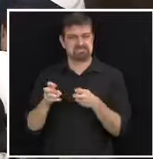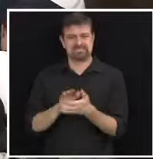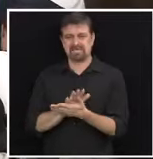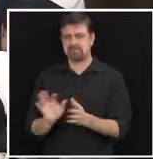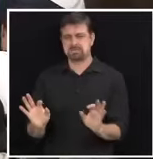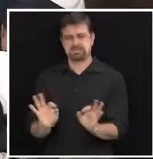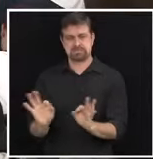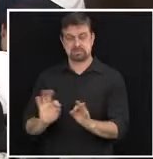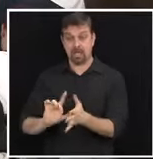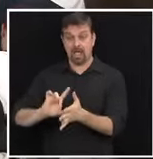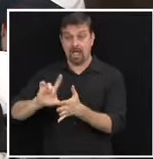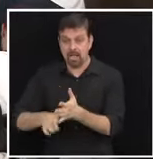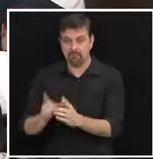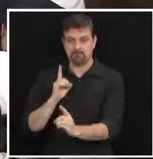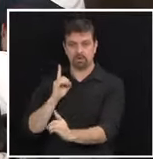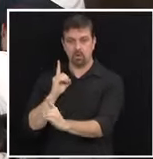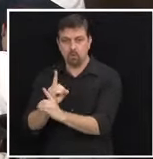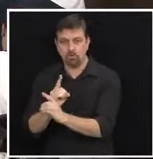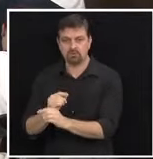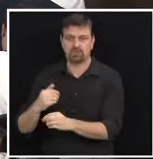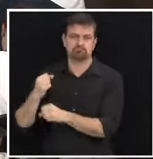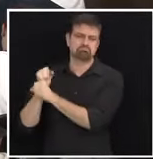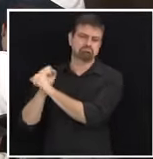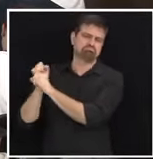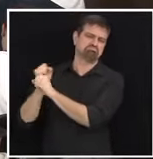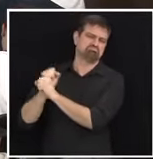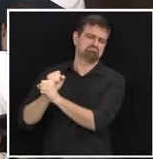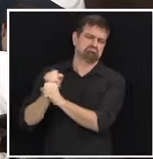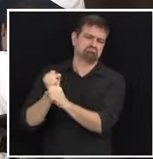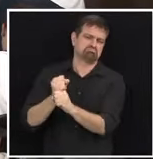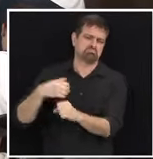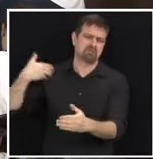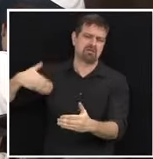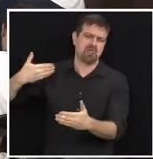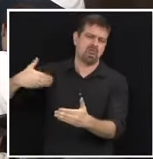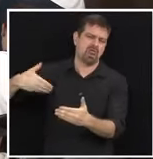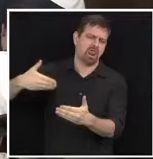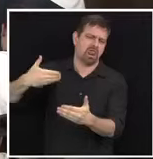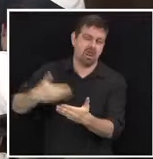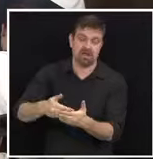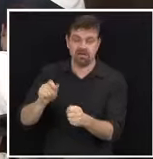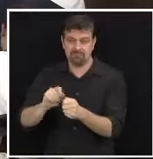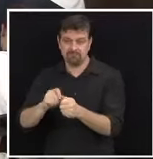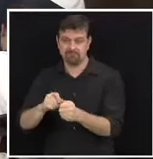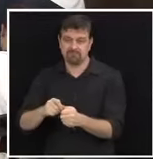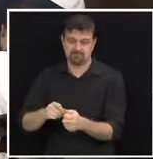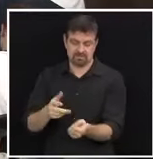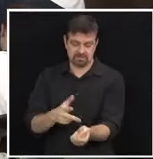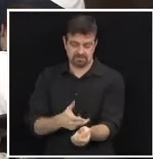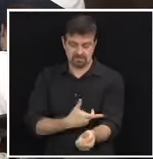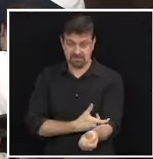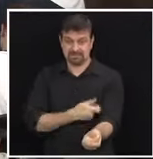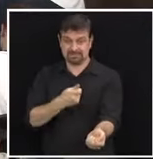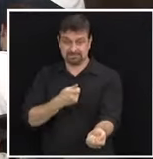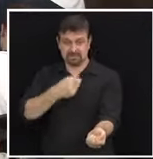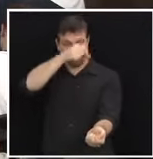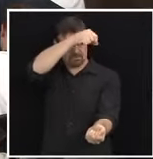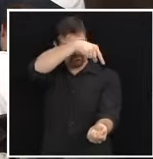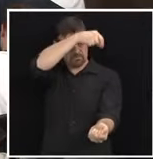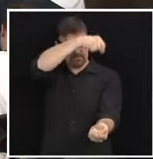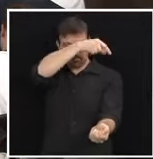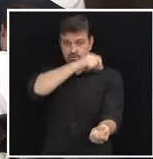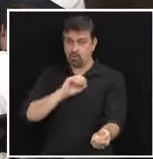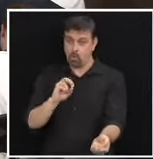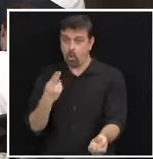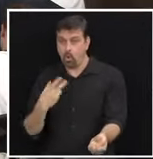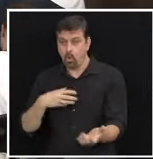só vai descobrir que tem o vírus muitos e muitos anos depois, quando vai ou fazer uma doação de sangue ou vai até um